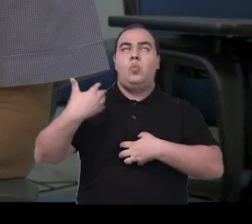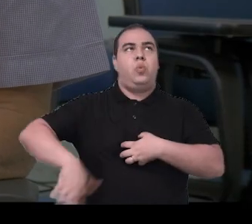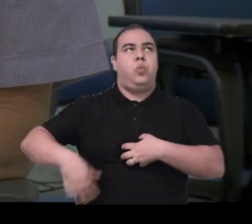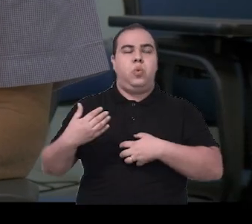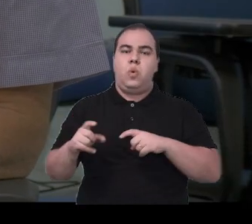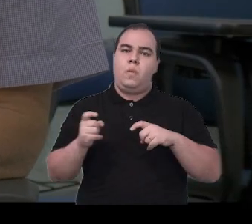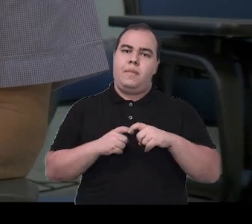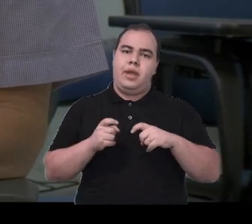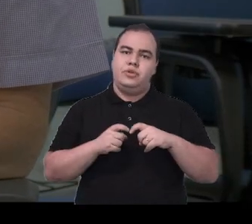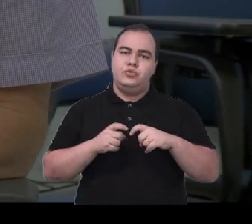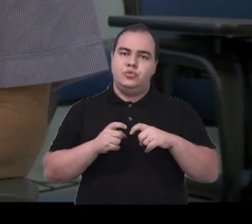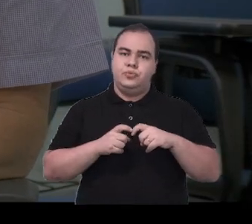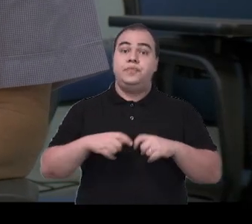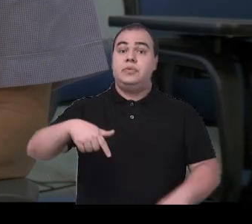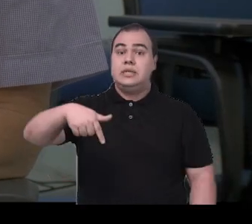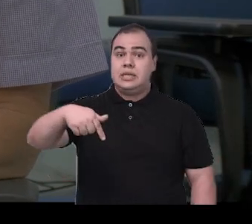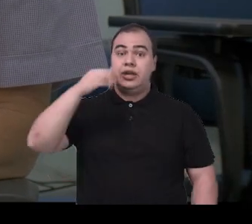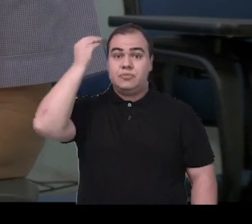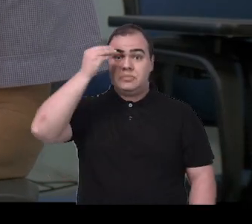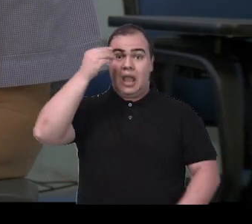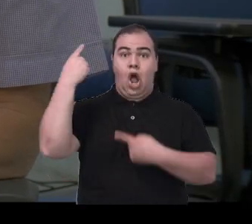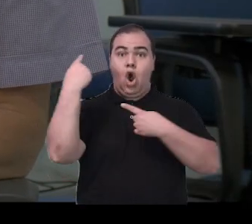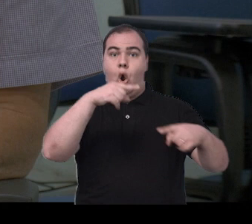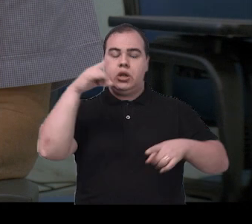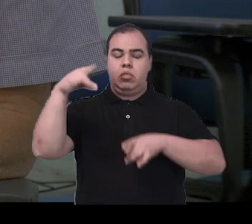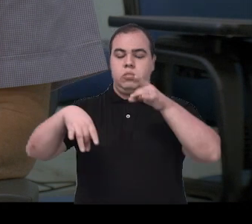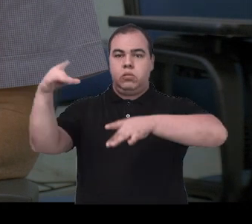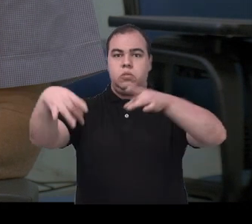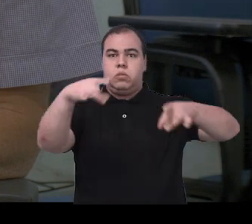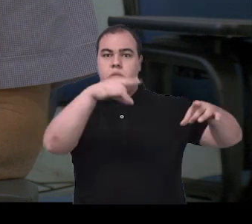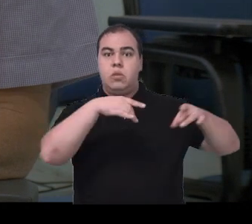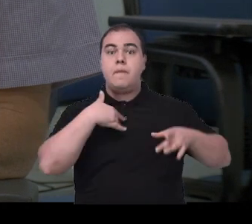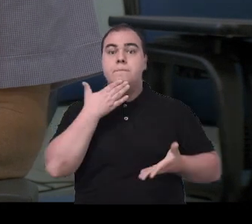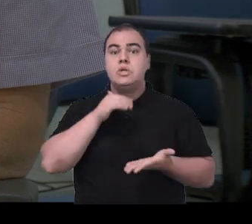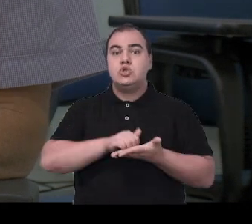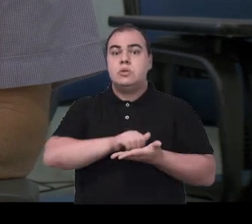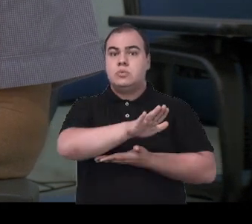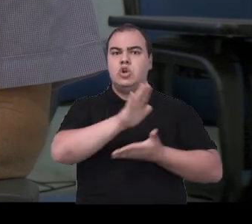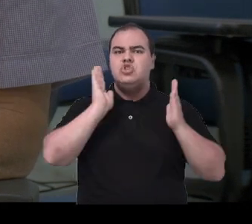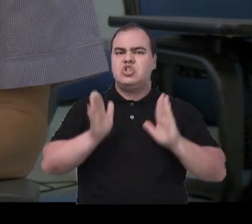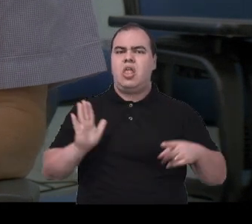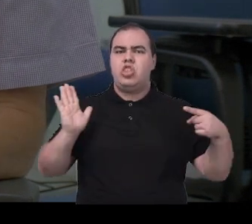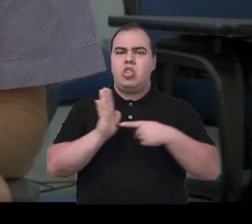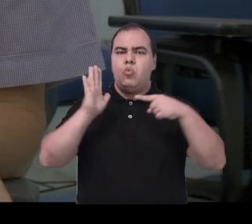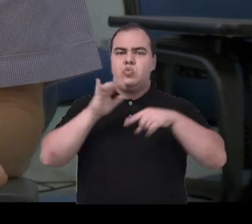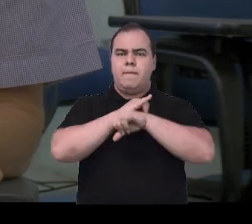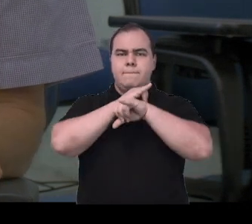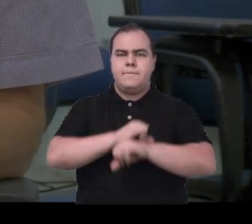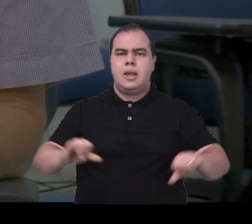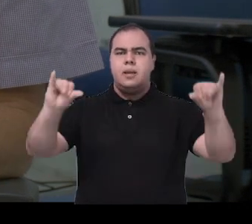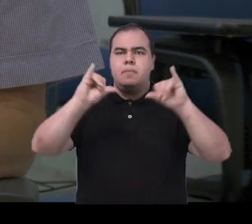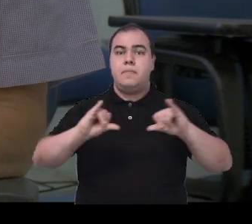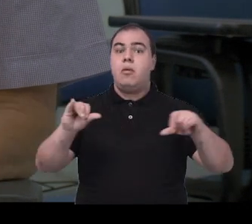muito atrito, particularmente com os médicos. Os 7 psiquiatras ficaram contra e saíram, se demitiram. E saíram fazendo denúncia